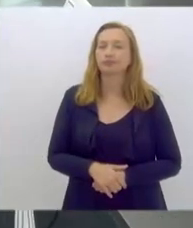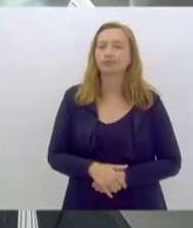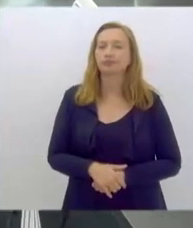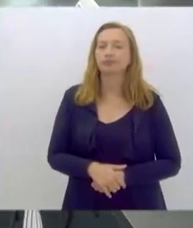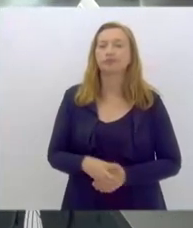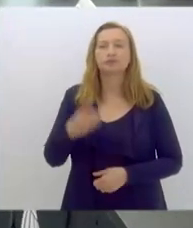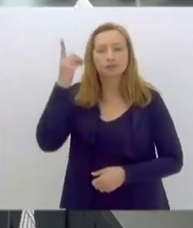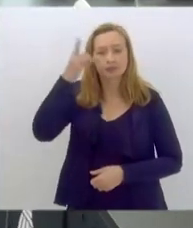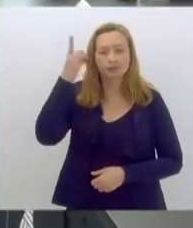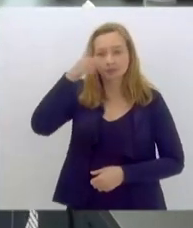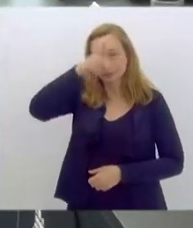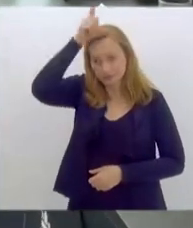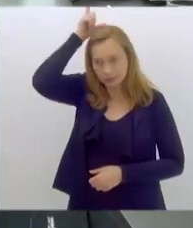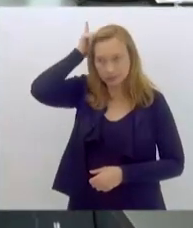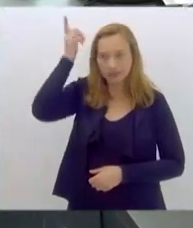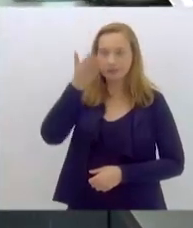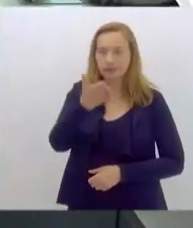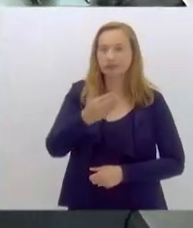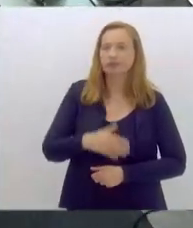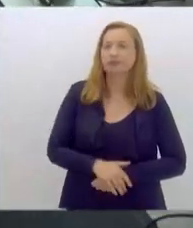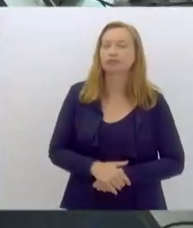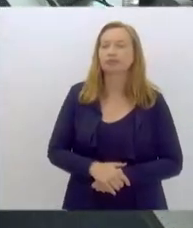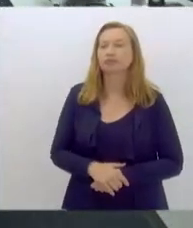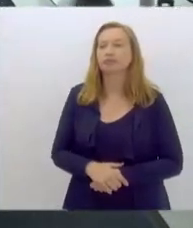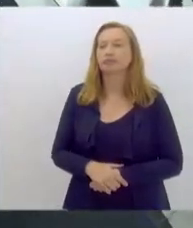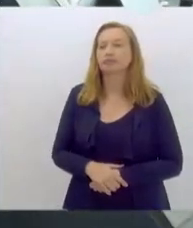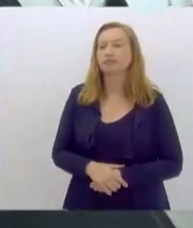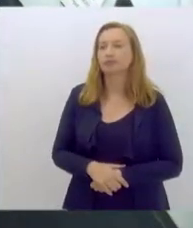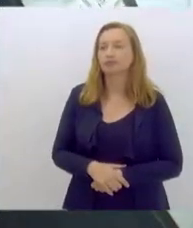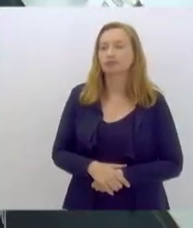Deputado Luiz Paulo com a palavra